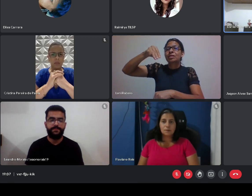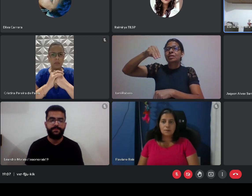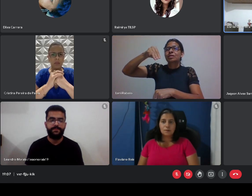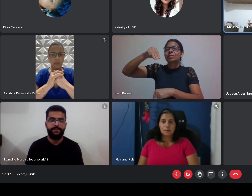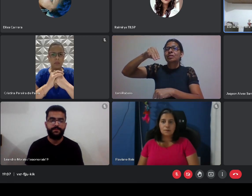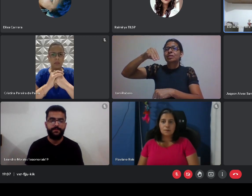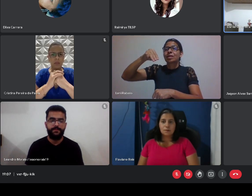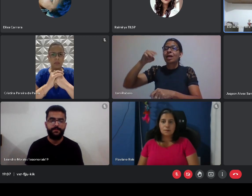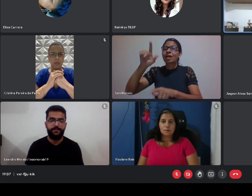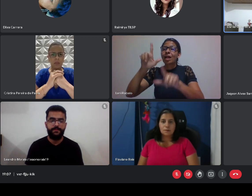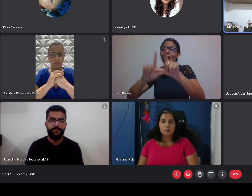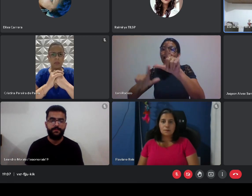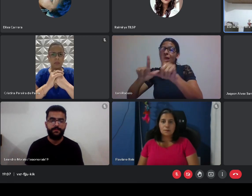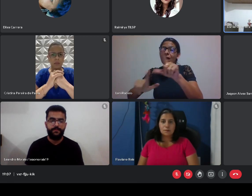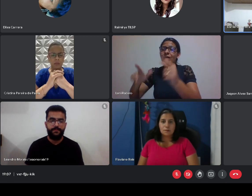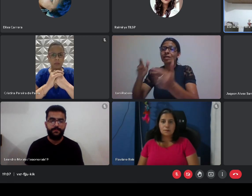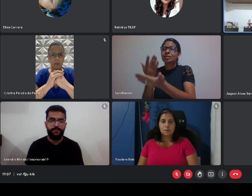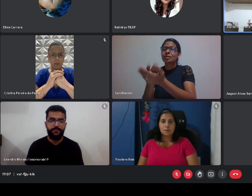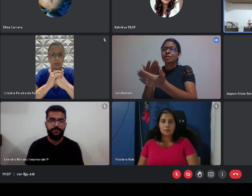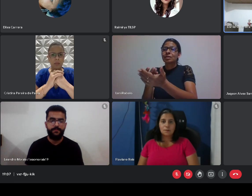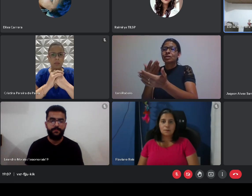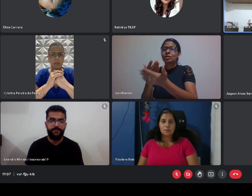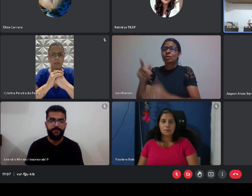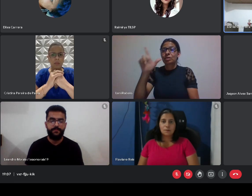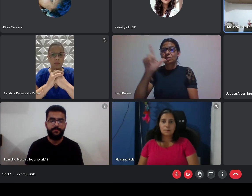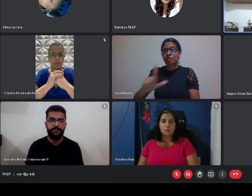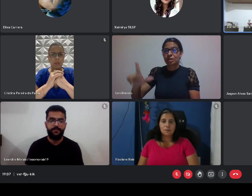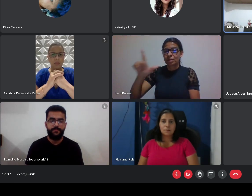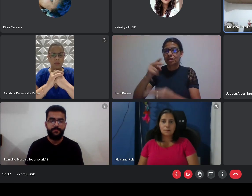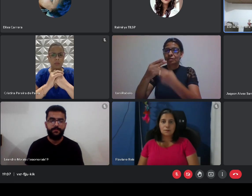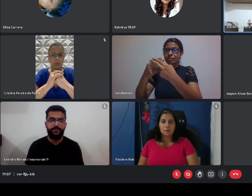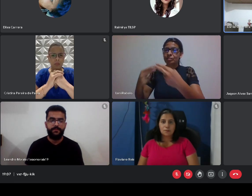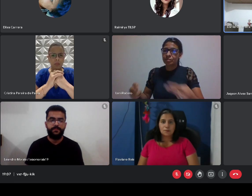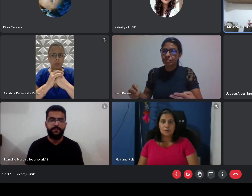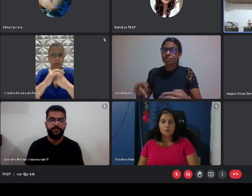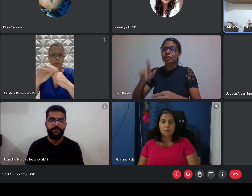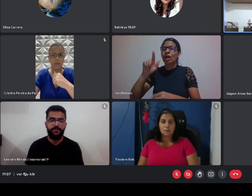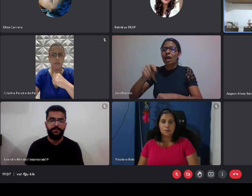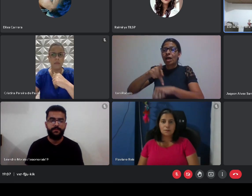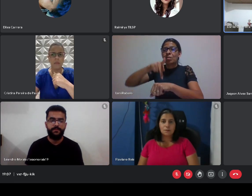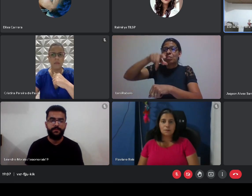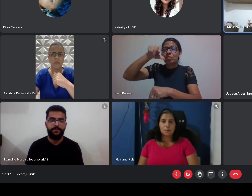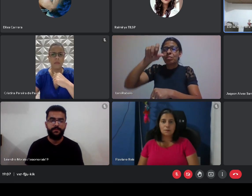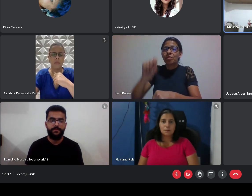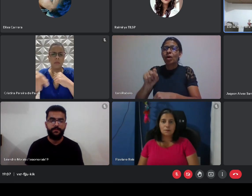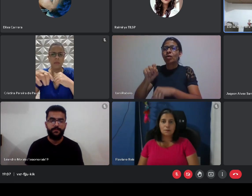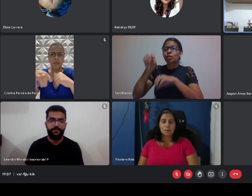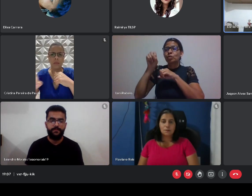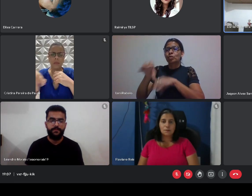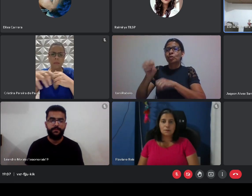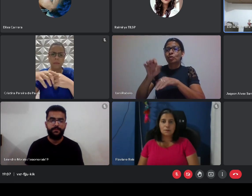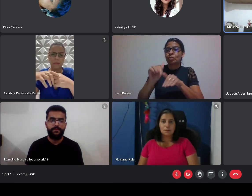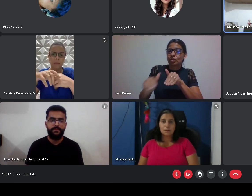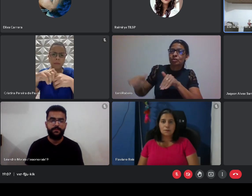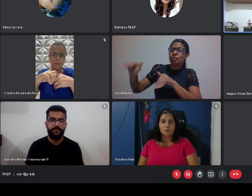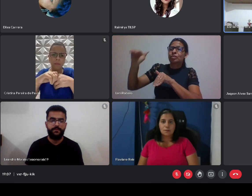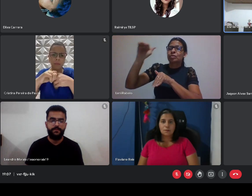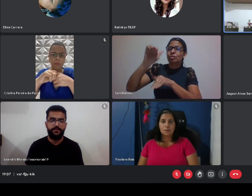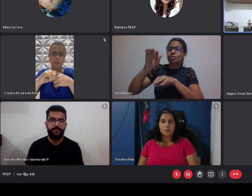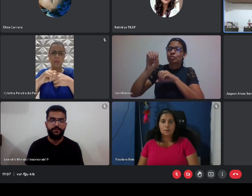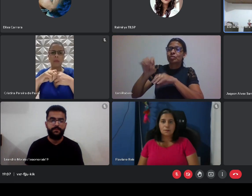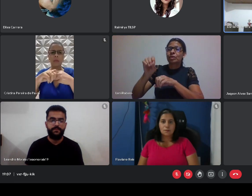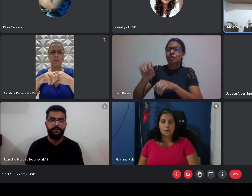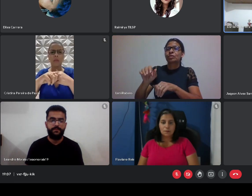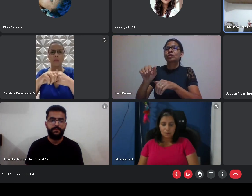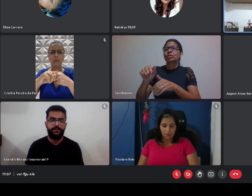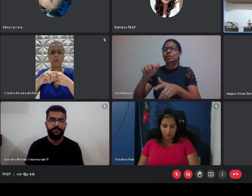Estudos Literários na Unimontes, é especialista em docência do ensino superior de Libras pela